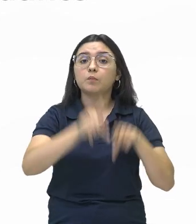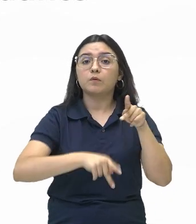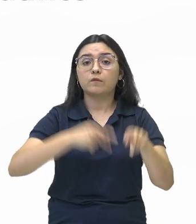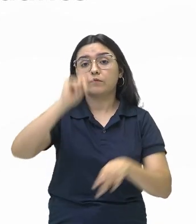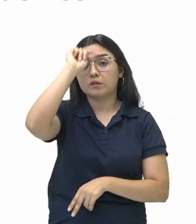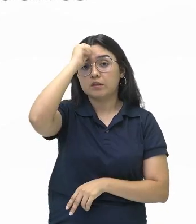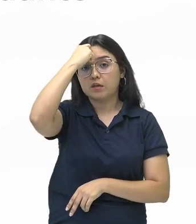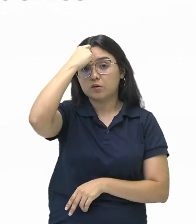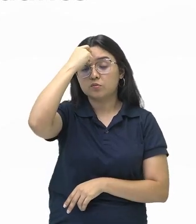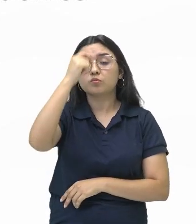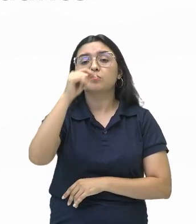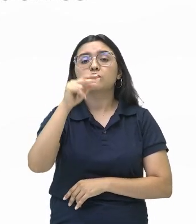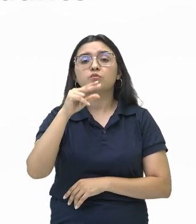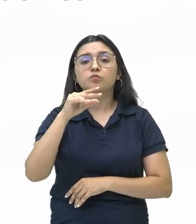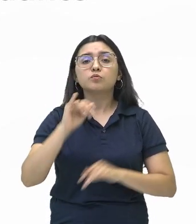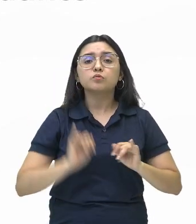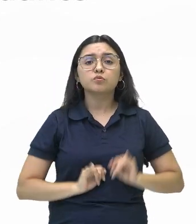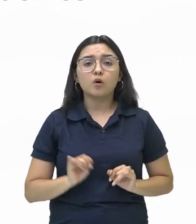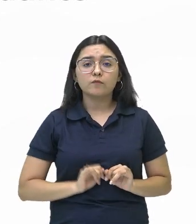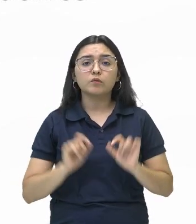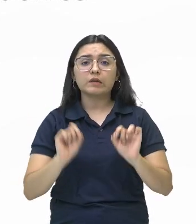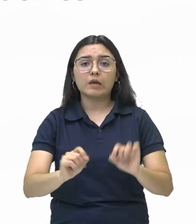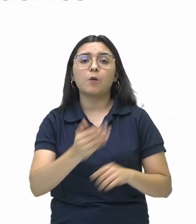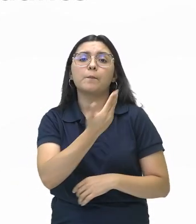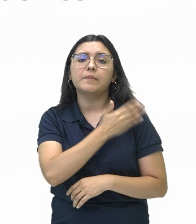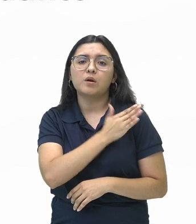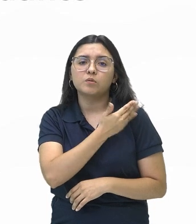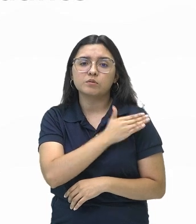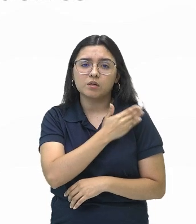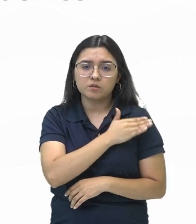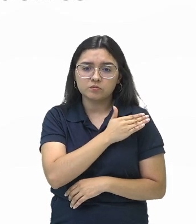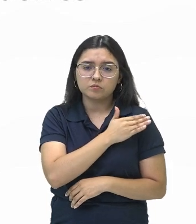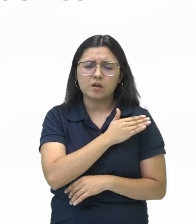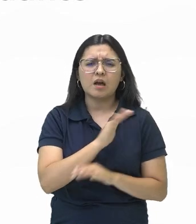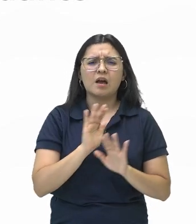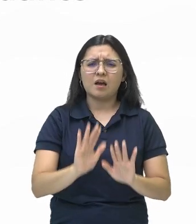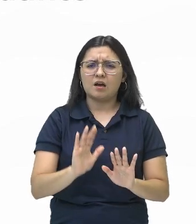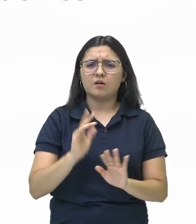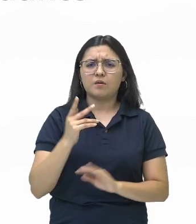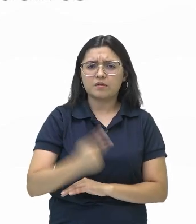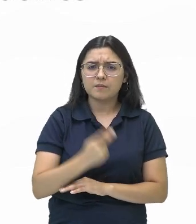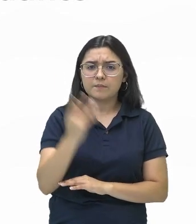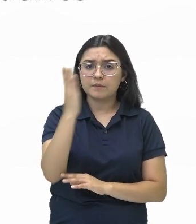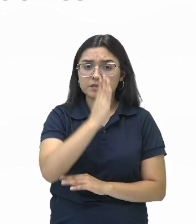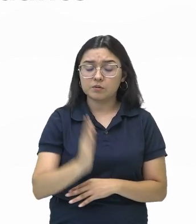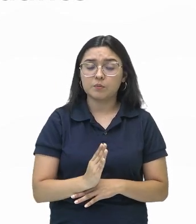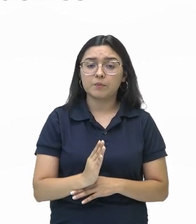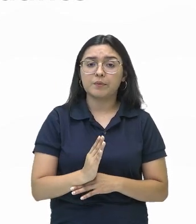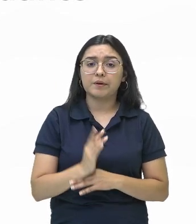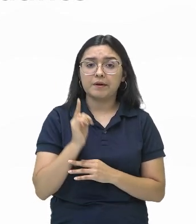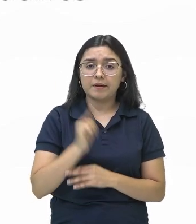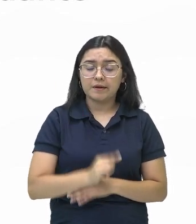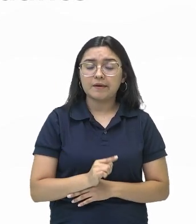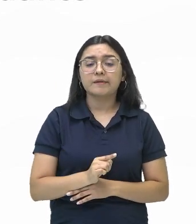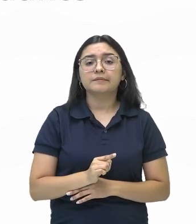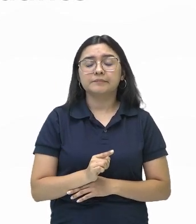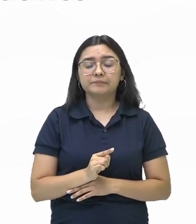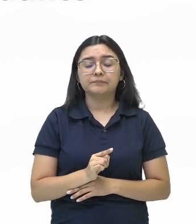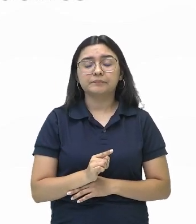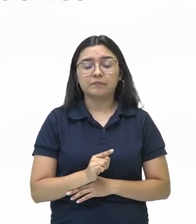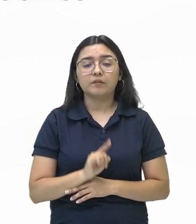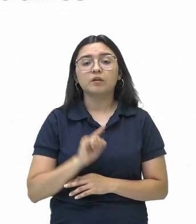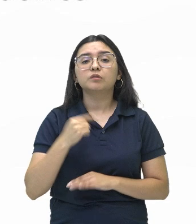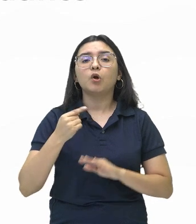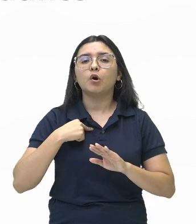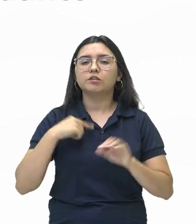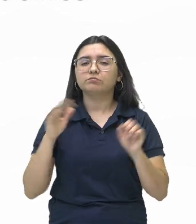eles sofrem com o preconceito. Ah, porque o Brasil é sim, a gente